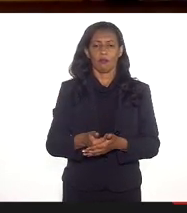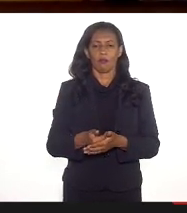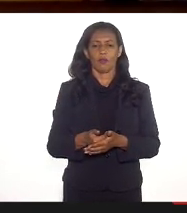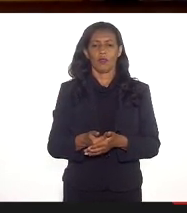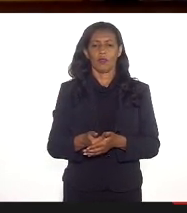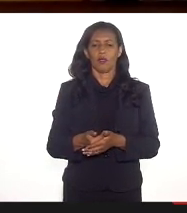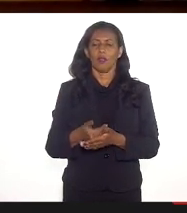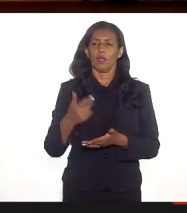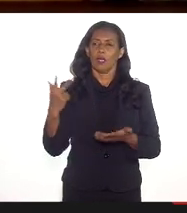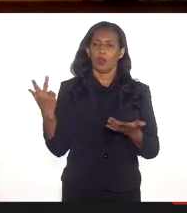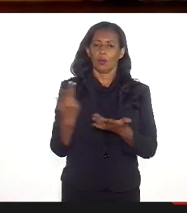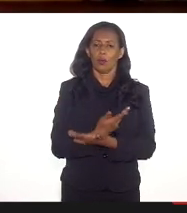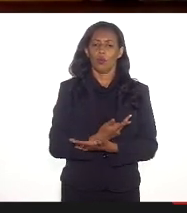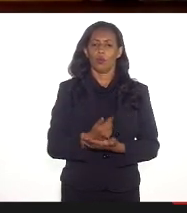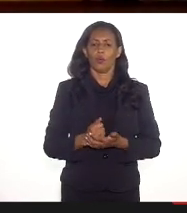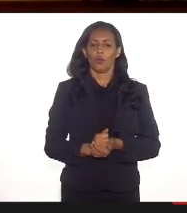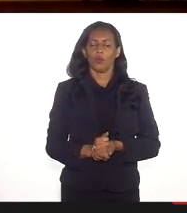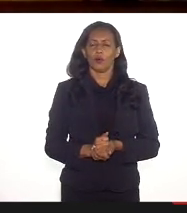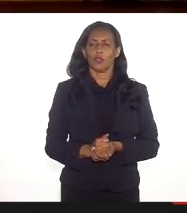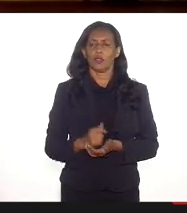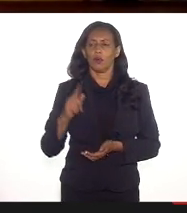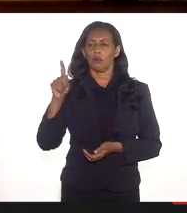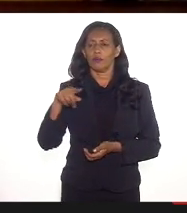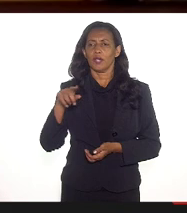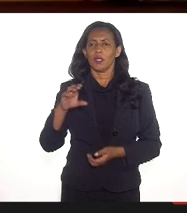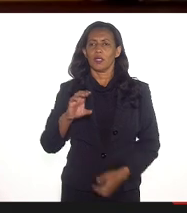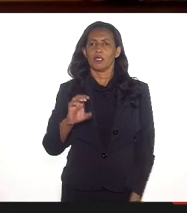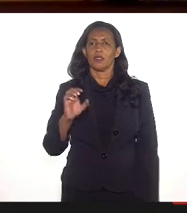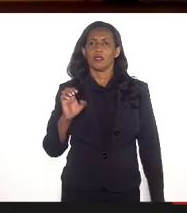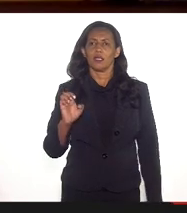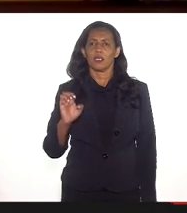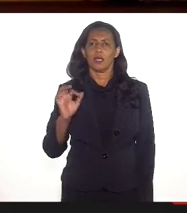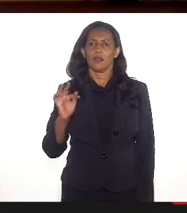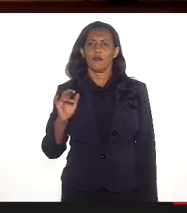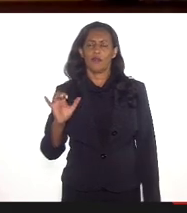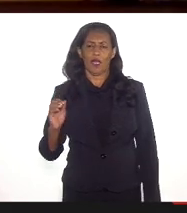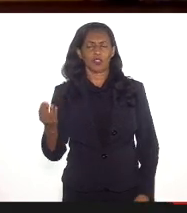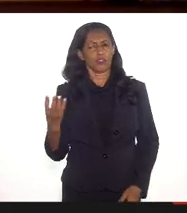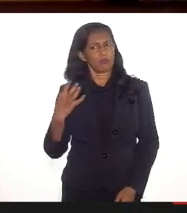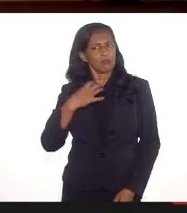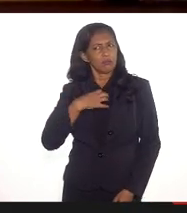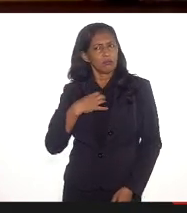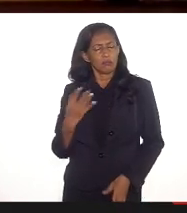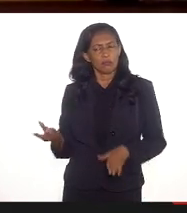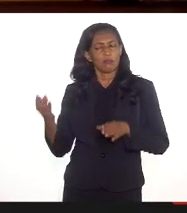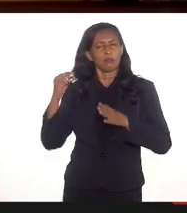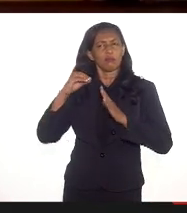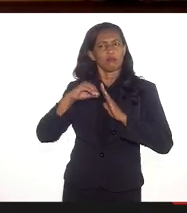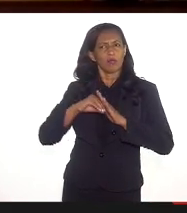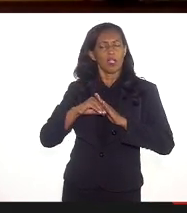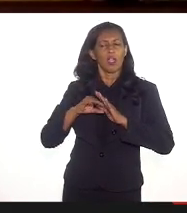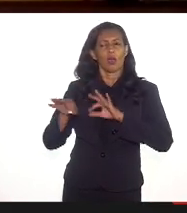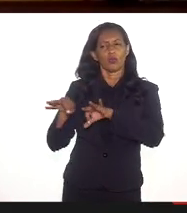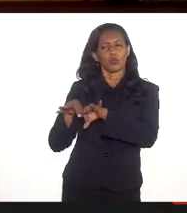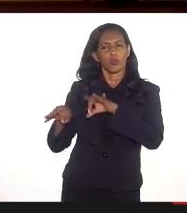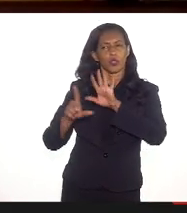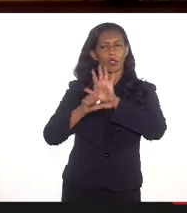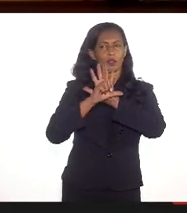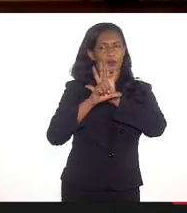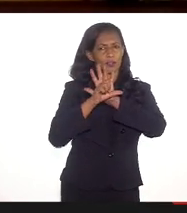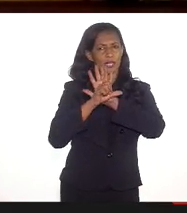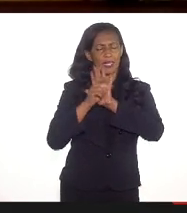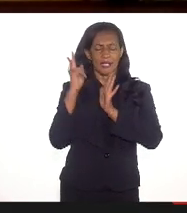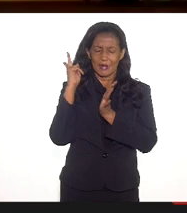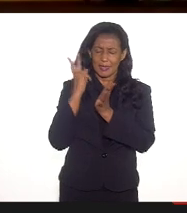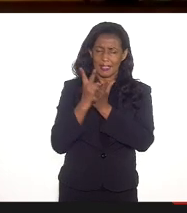a intervenção no CEFET. Nesse sentido, reiteramos, como sempre, o nosso apoio aos projetos de lei presentes nessa